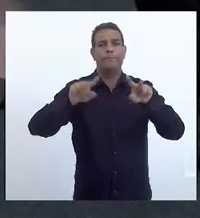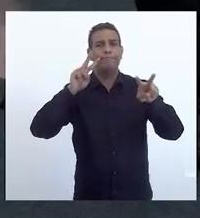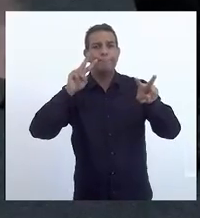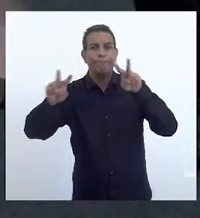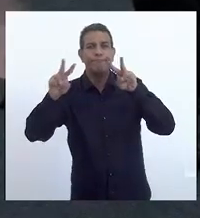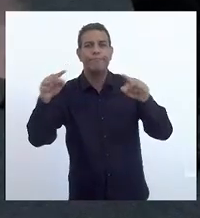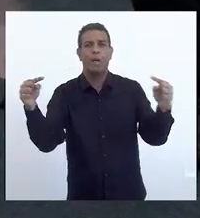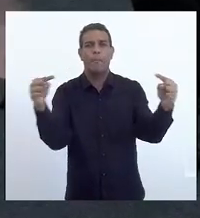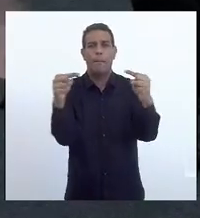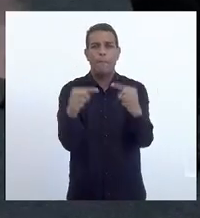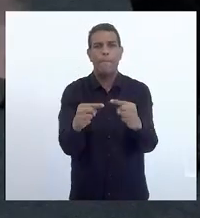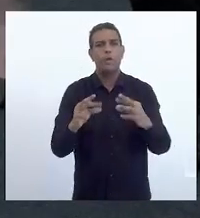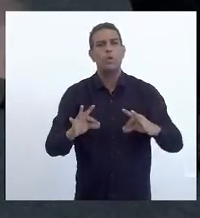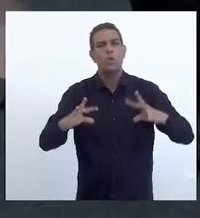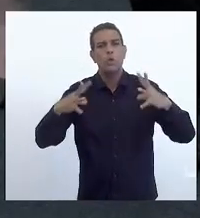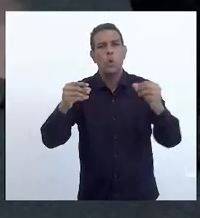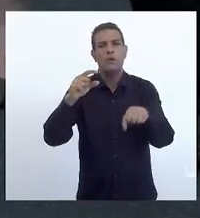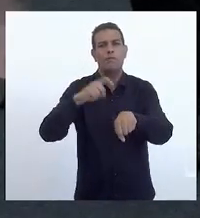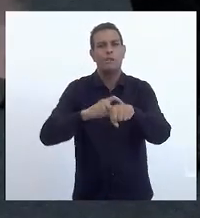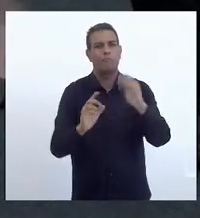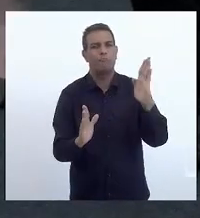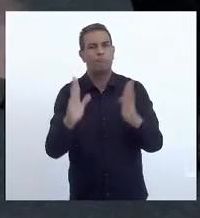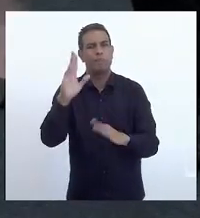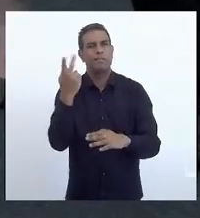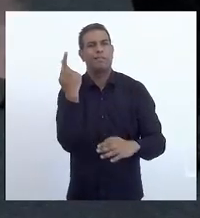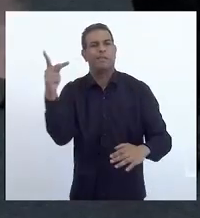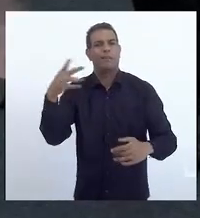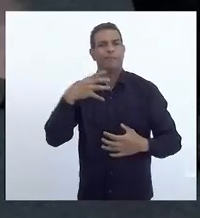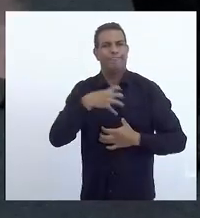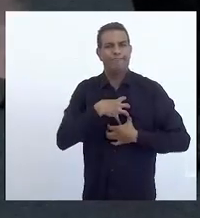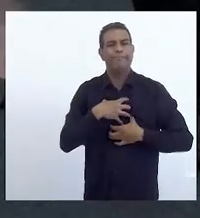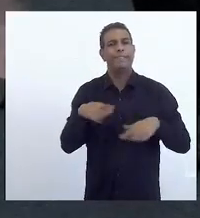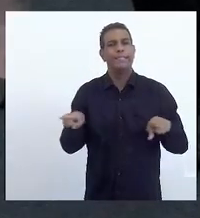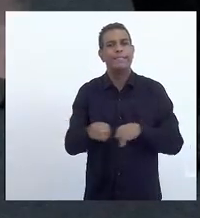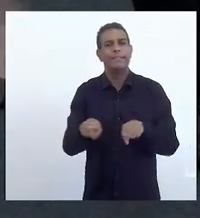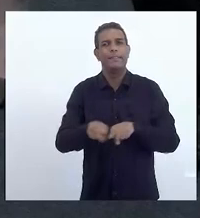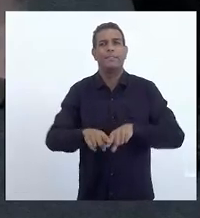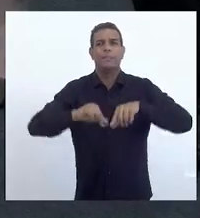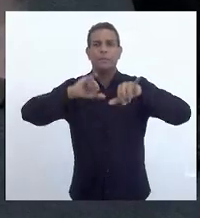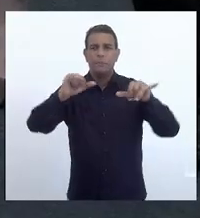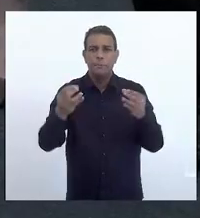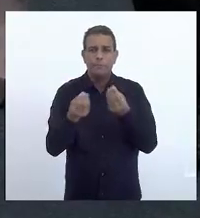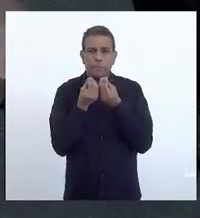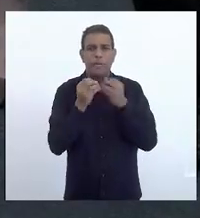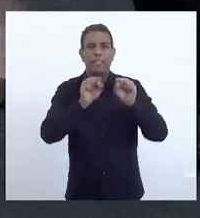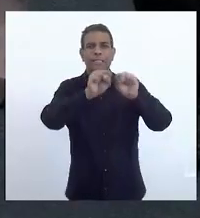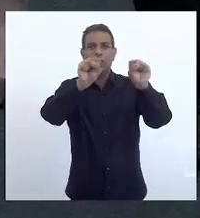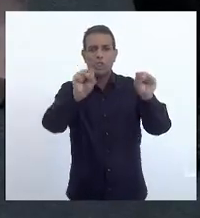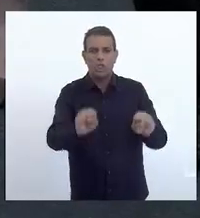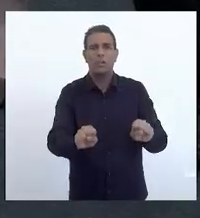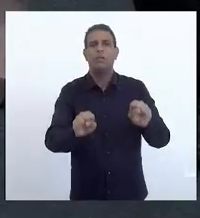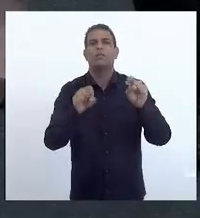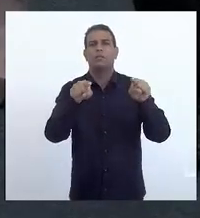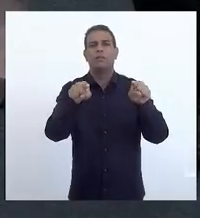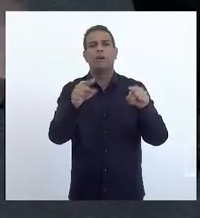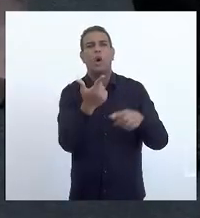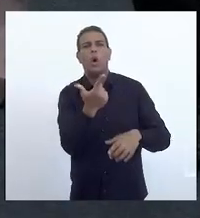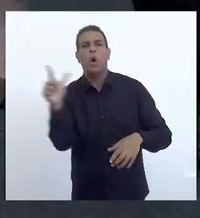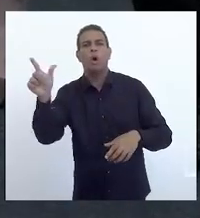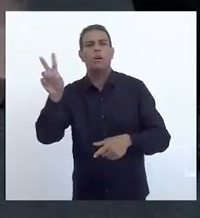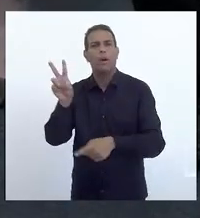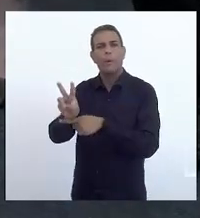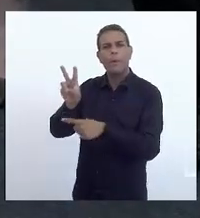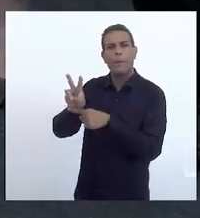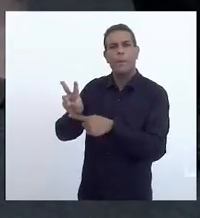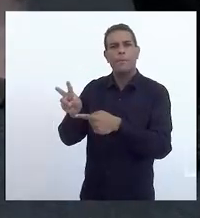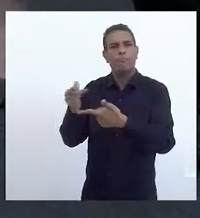tomou todo o tempo dela. Então, ela está, ao mesmo tempo que entrando no sistema, está dando atenção lá